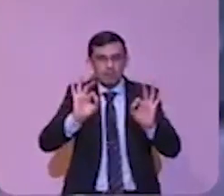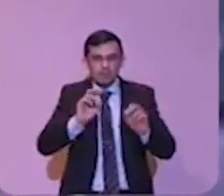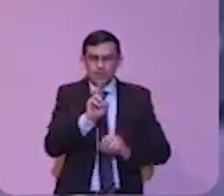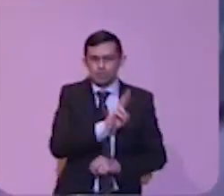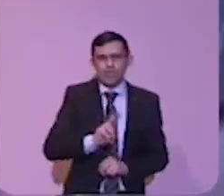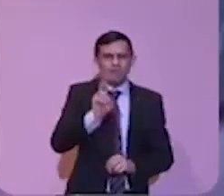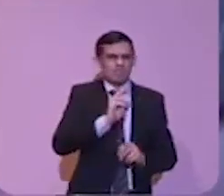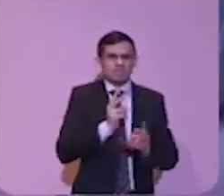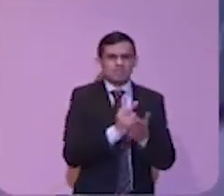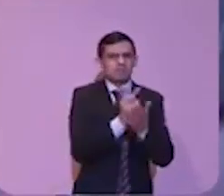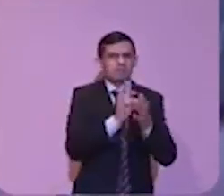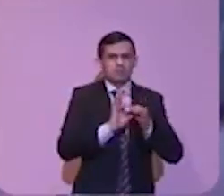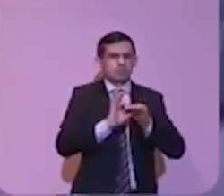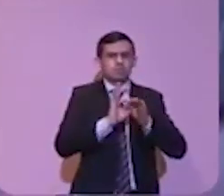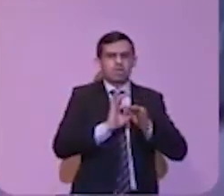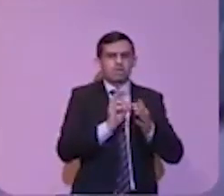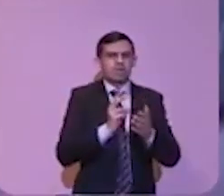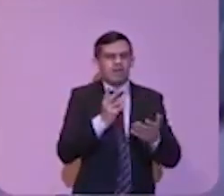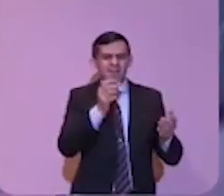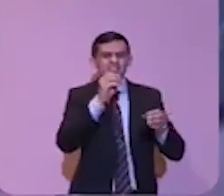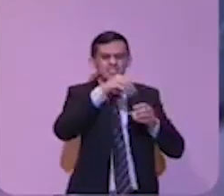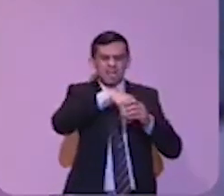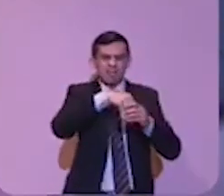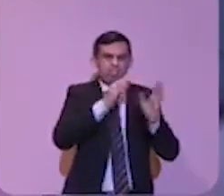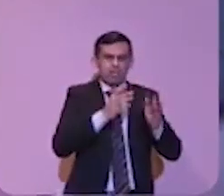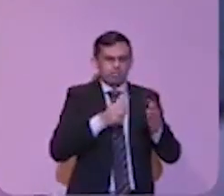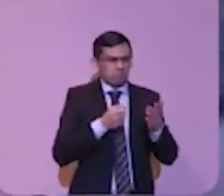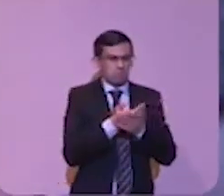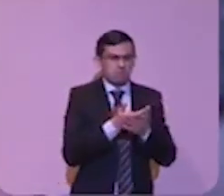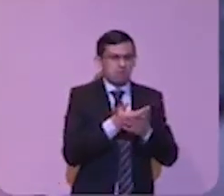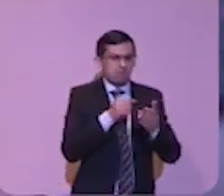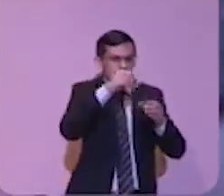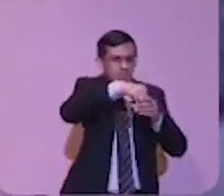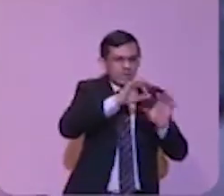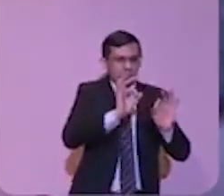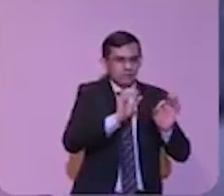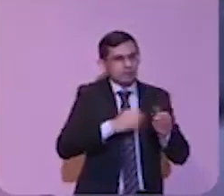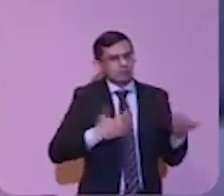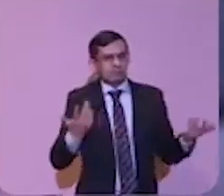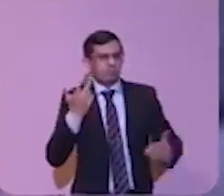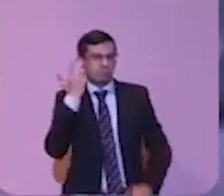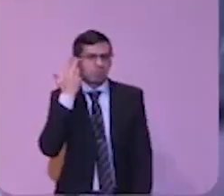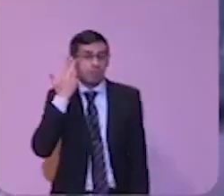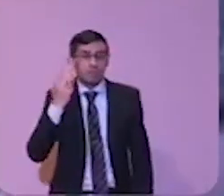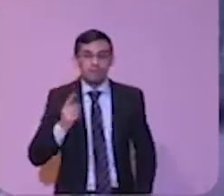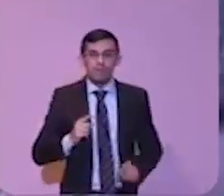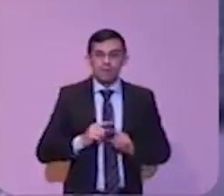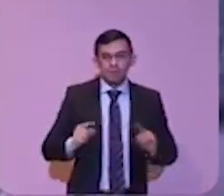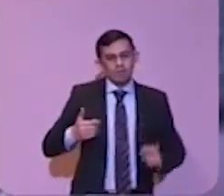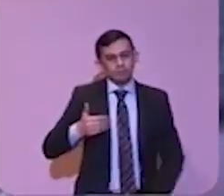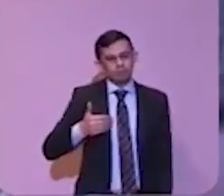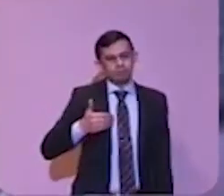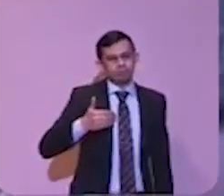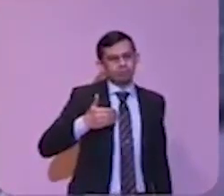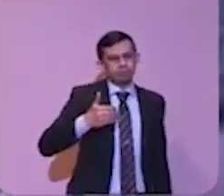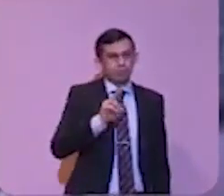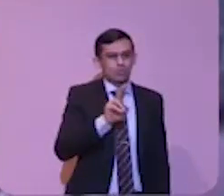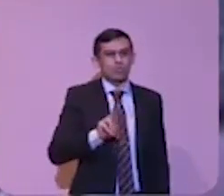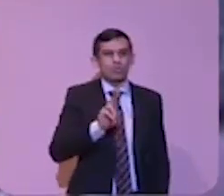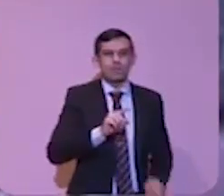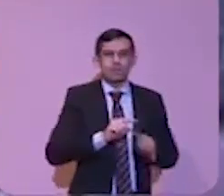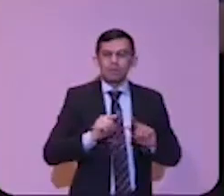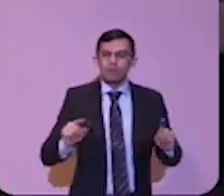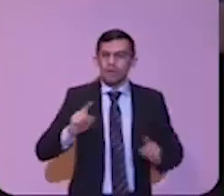Eu usava todos eles e eu ficava assim, já está aqui, não fui eu que coloquei, deixa quieto. E eu continuei usando.